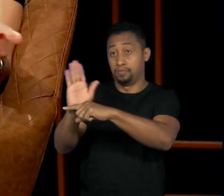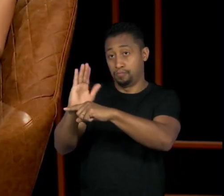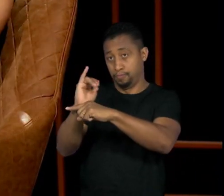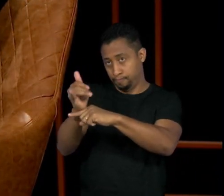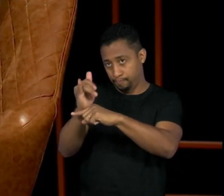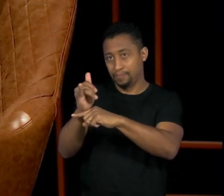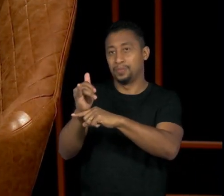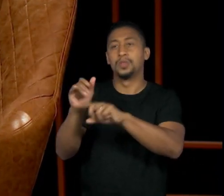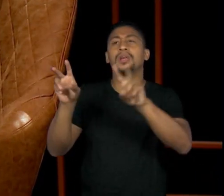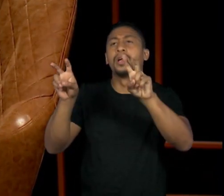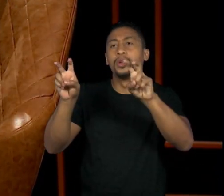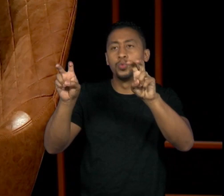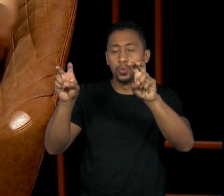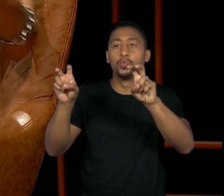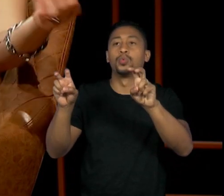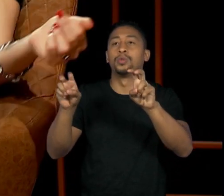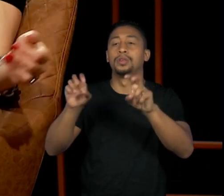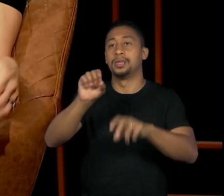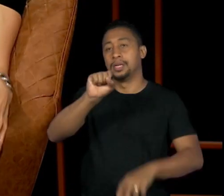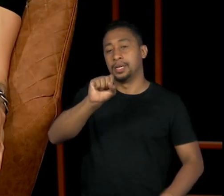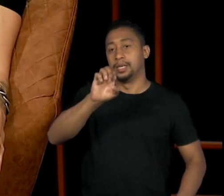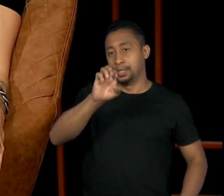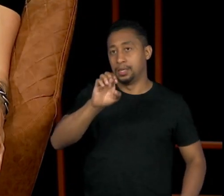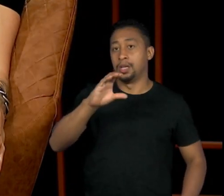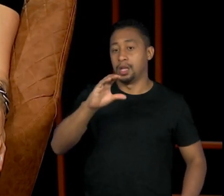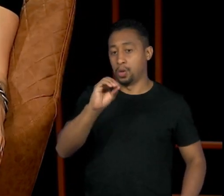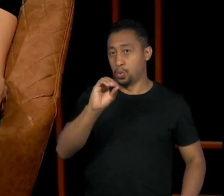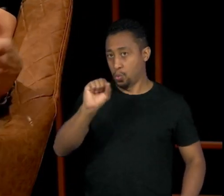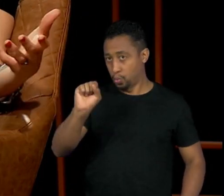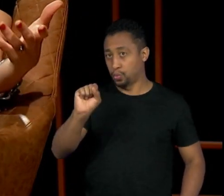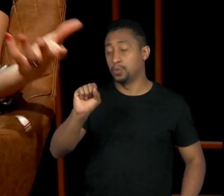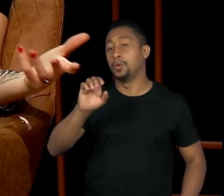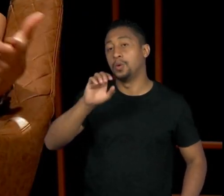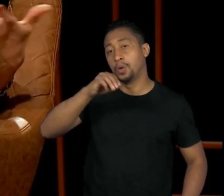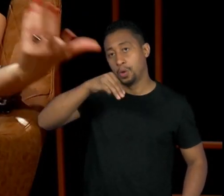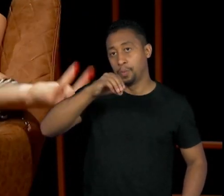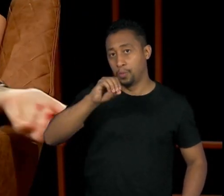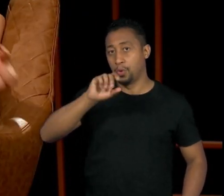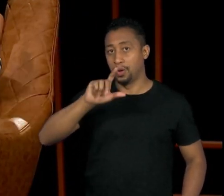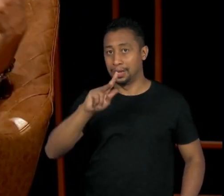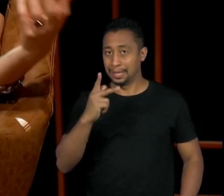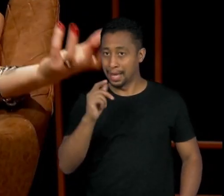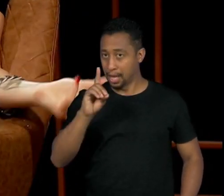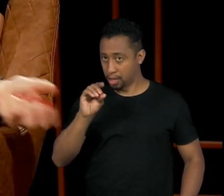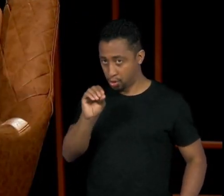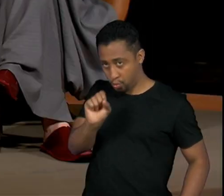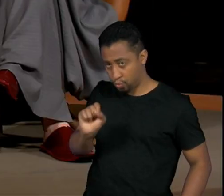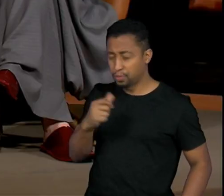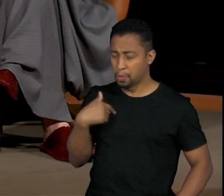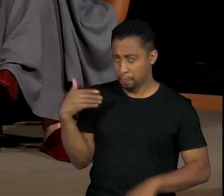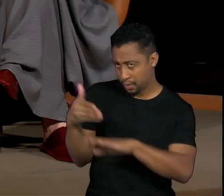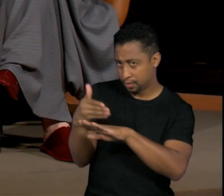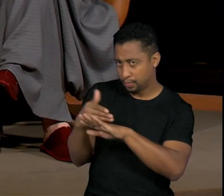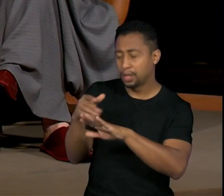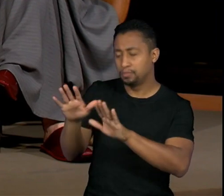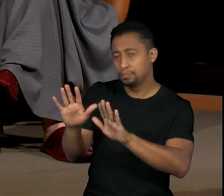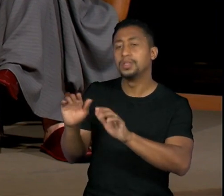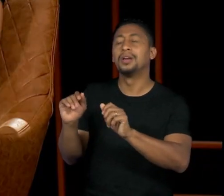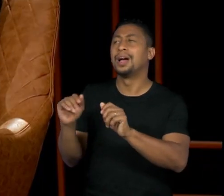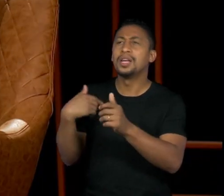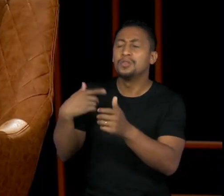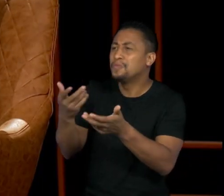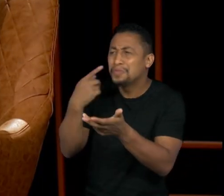O que dizer? É um ser cósmico, está em outra dimensão das coisas, aquela coragem naquele momento de se